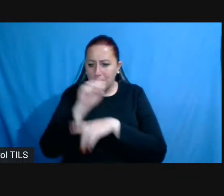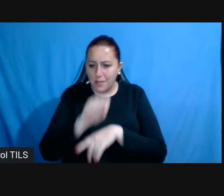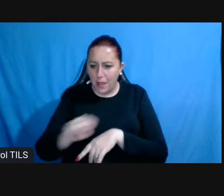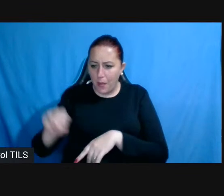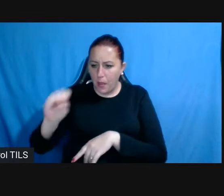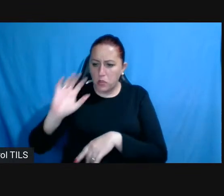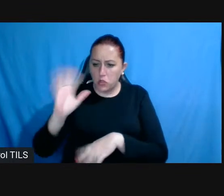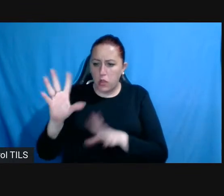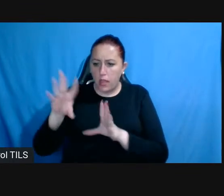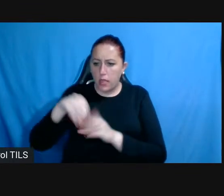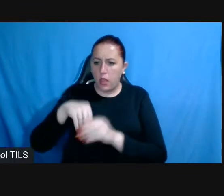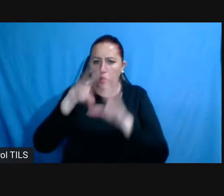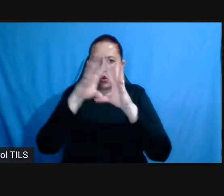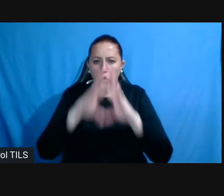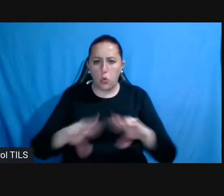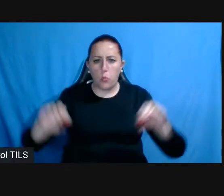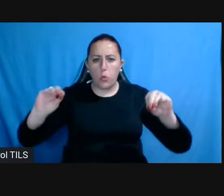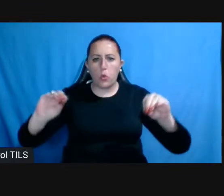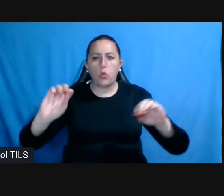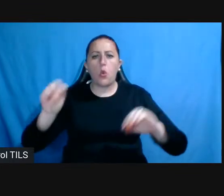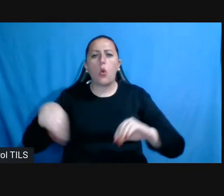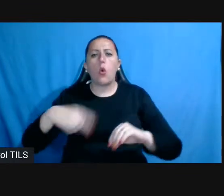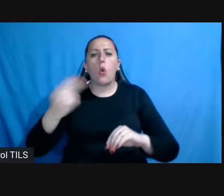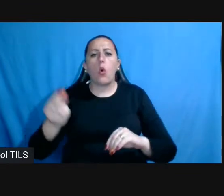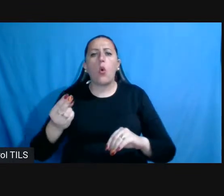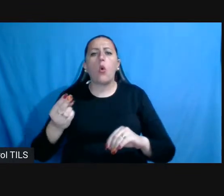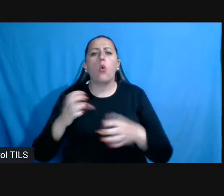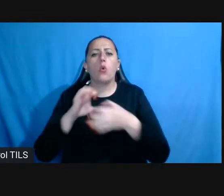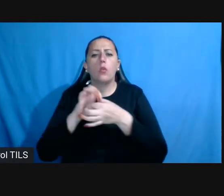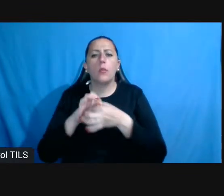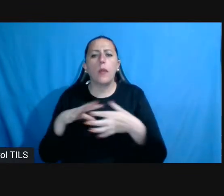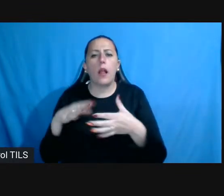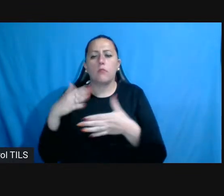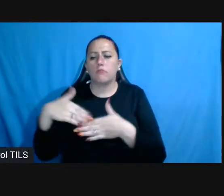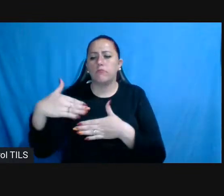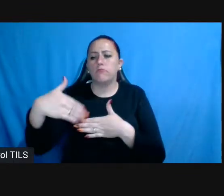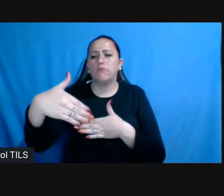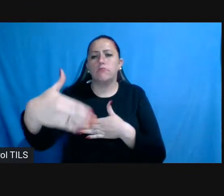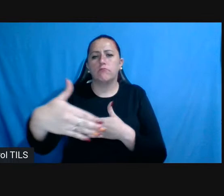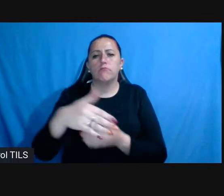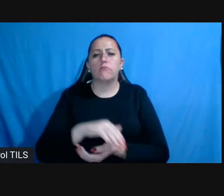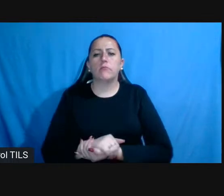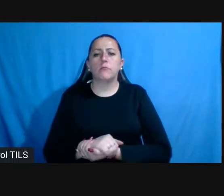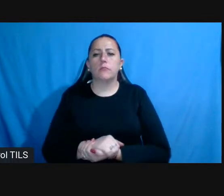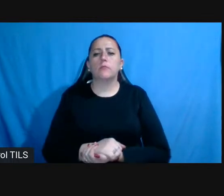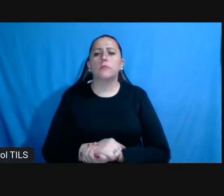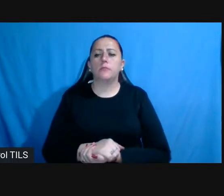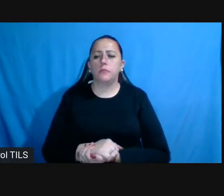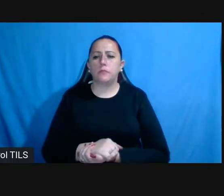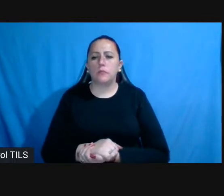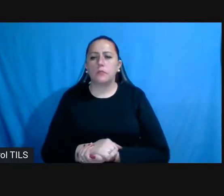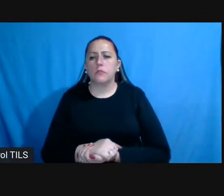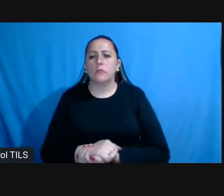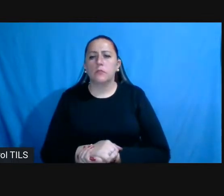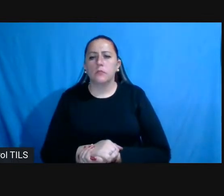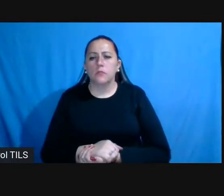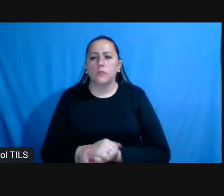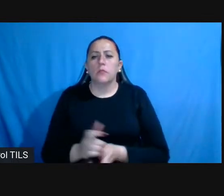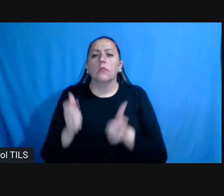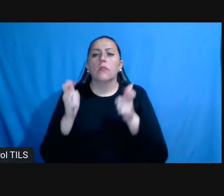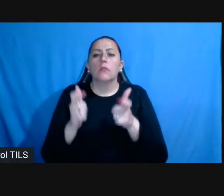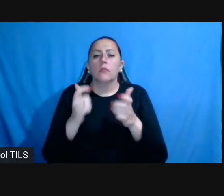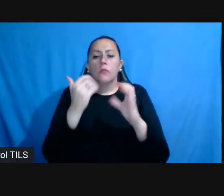Moodle ou será liberado aos poucos? Então, era isso que o André estava falando. Onde enviar